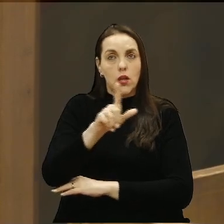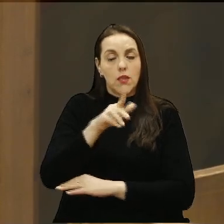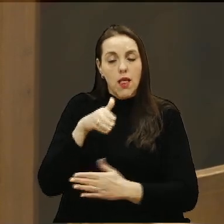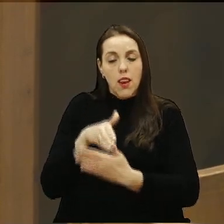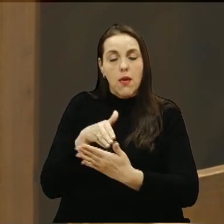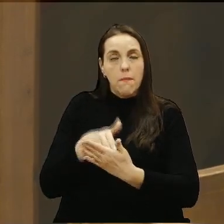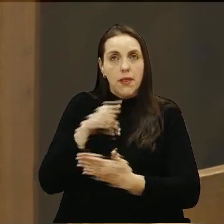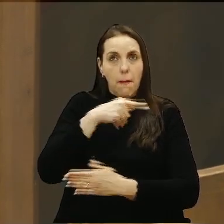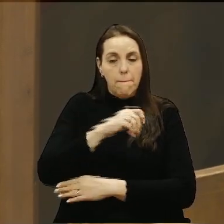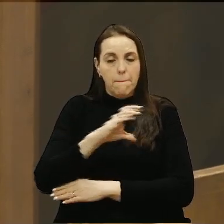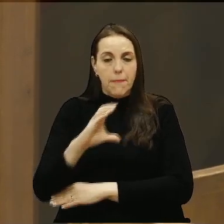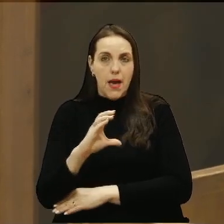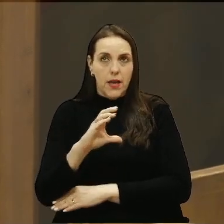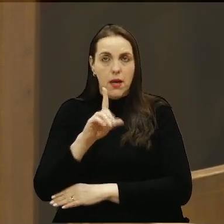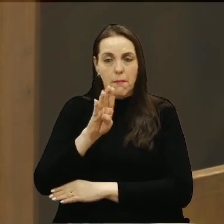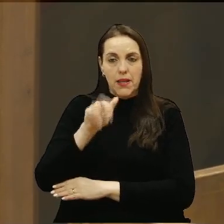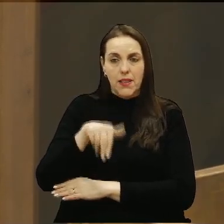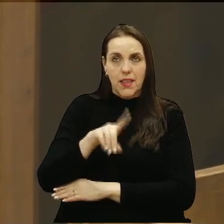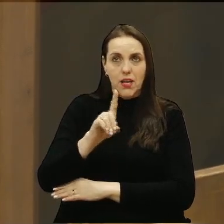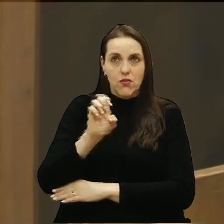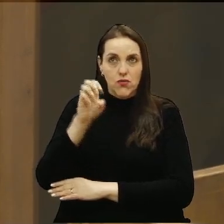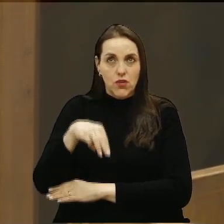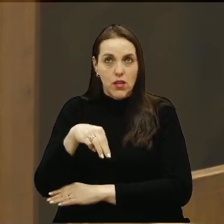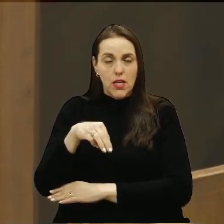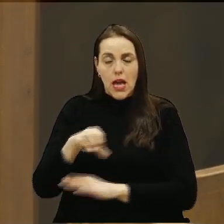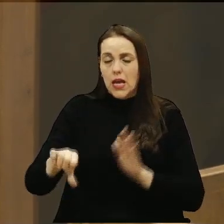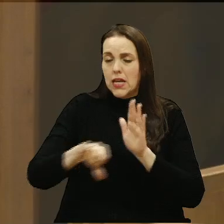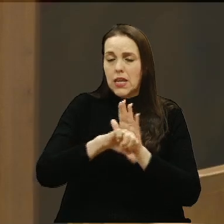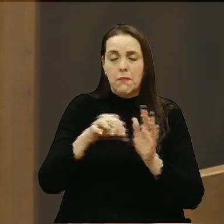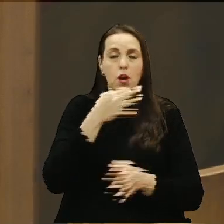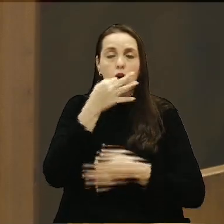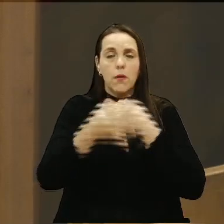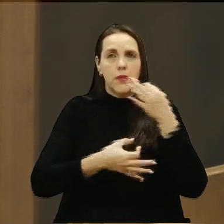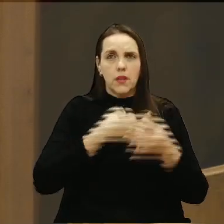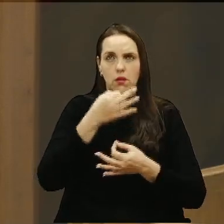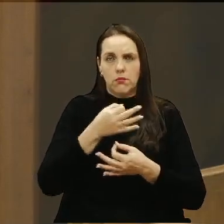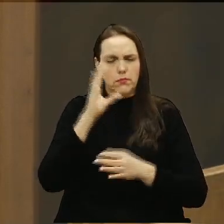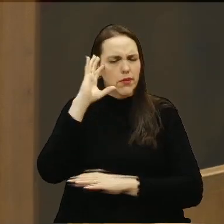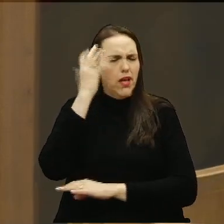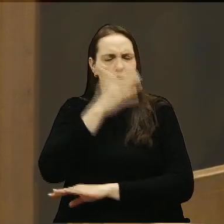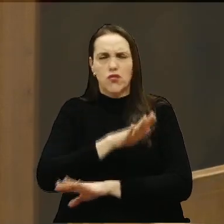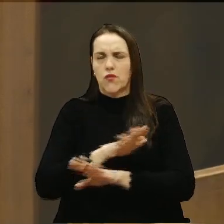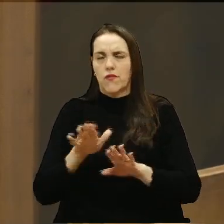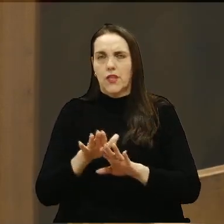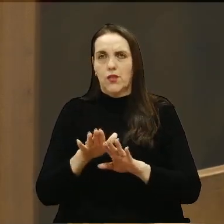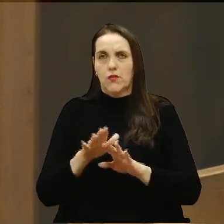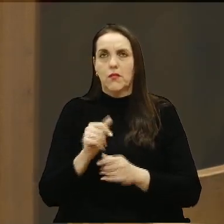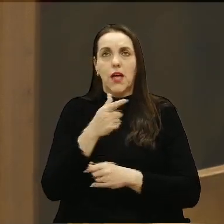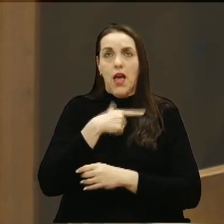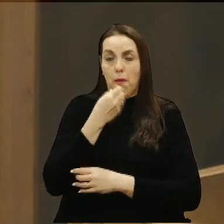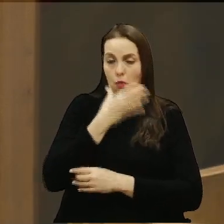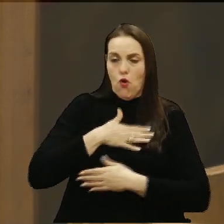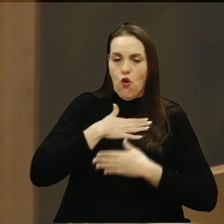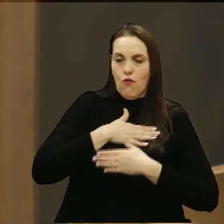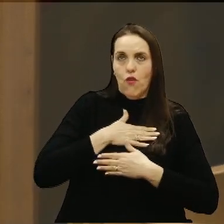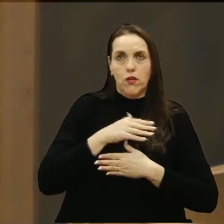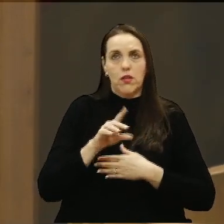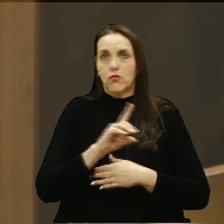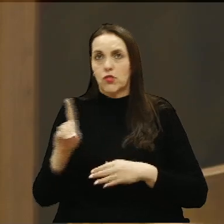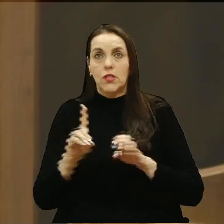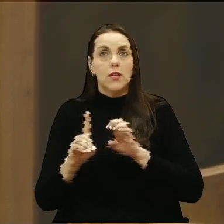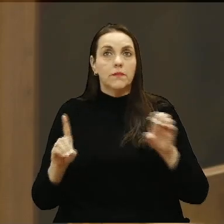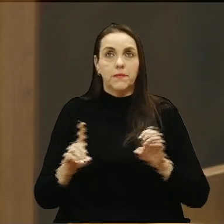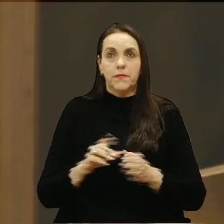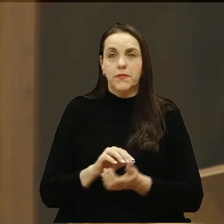PEC da blindagem a crimes de opinião. Aí está resolvido. Aí agrada gregos e troianos. Agora, não